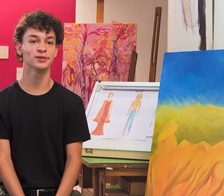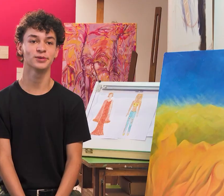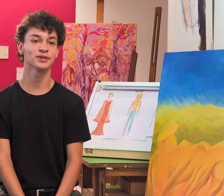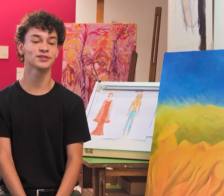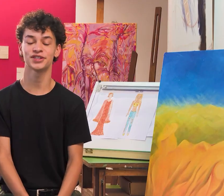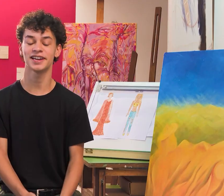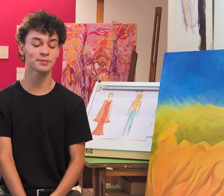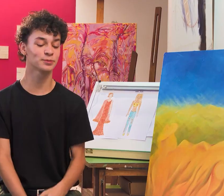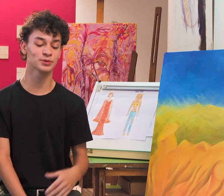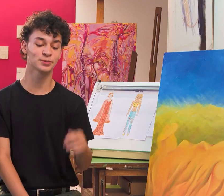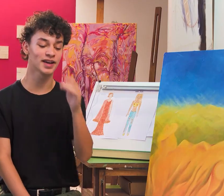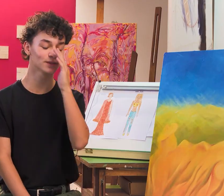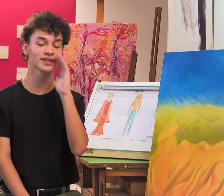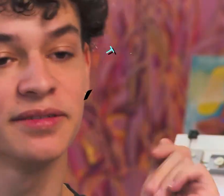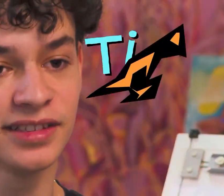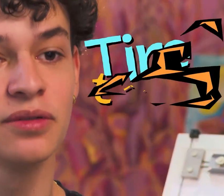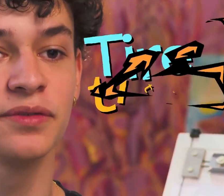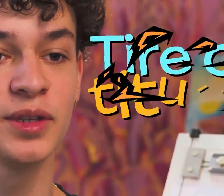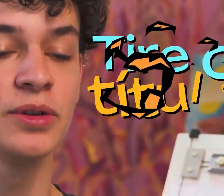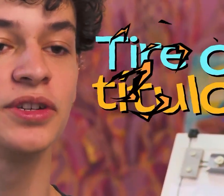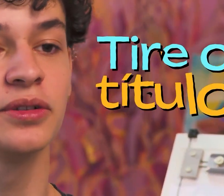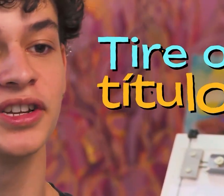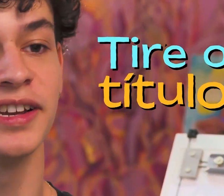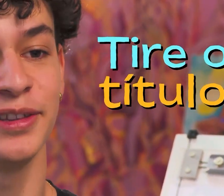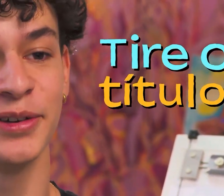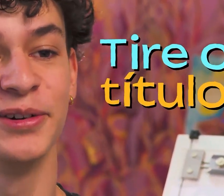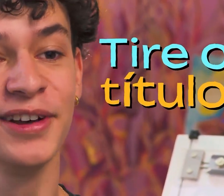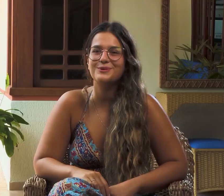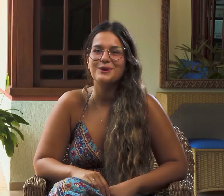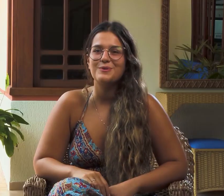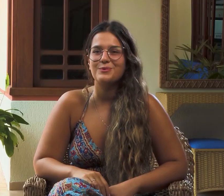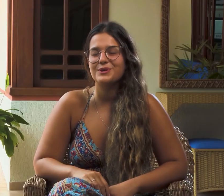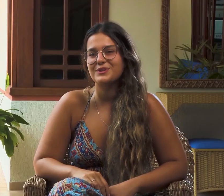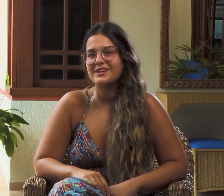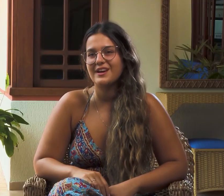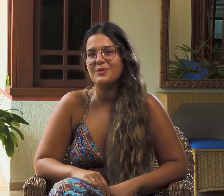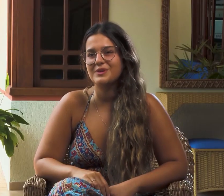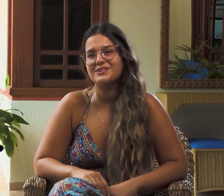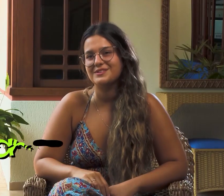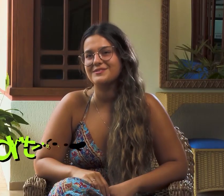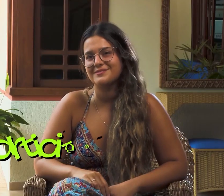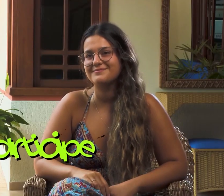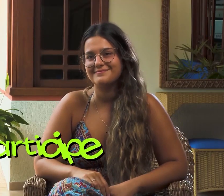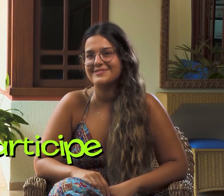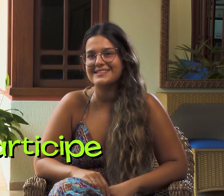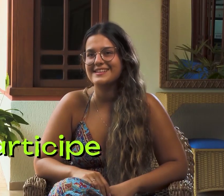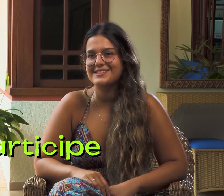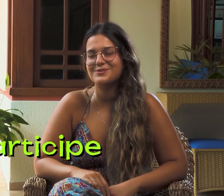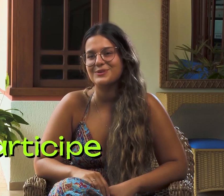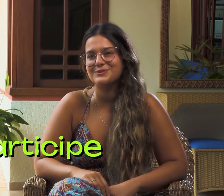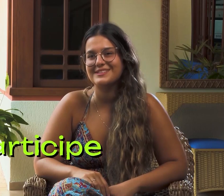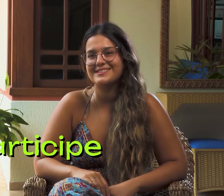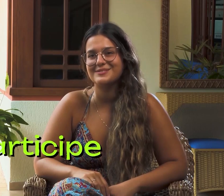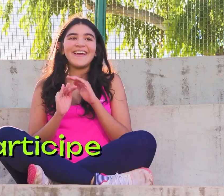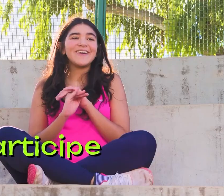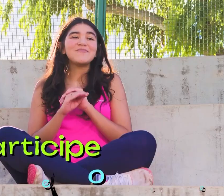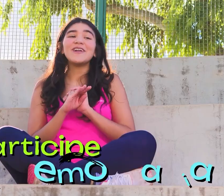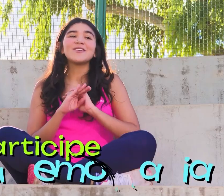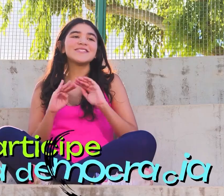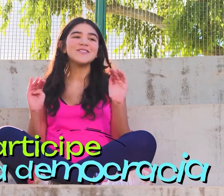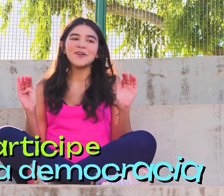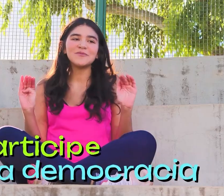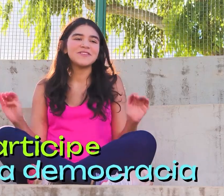meu título de eleitor porque eu queria realmente fazer isso acontecer